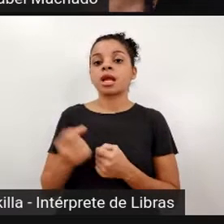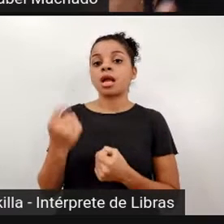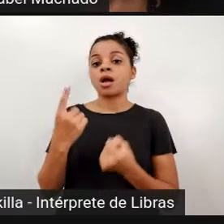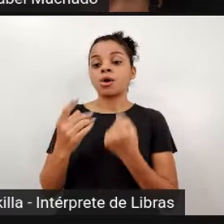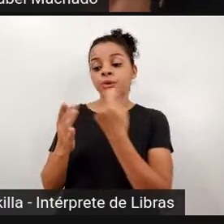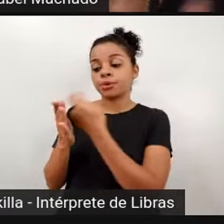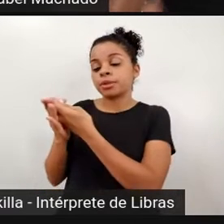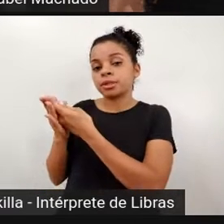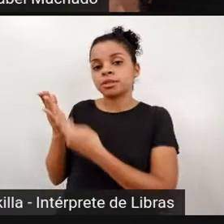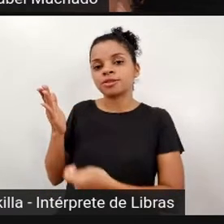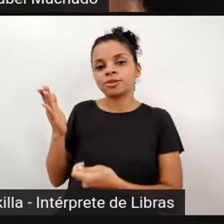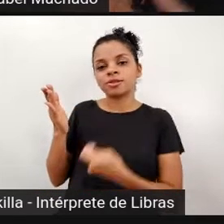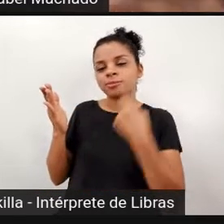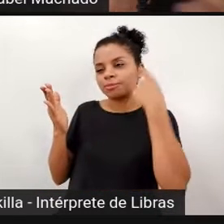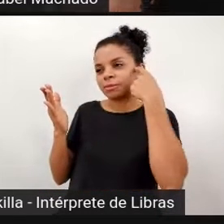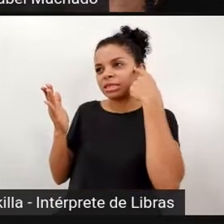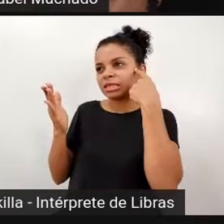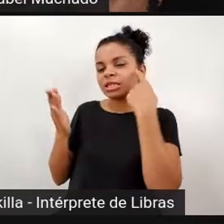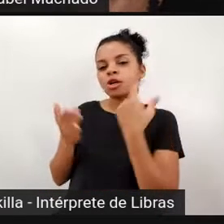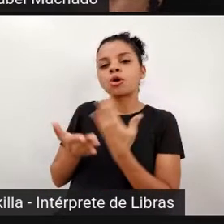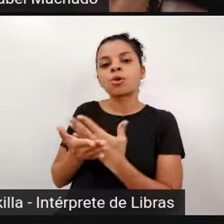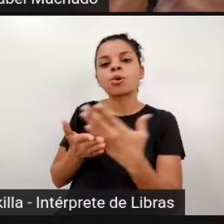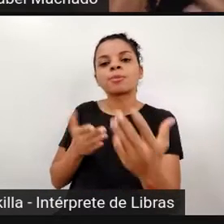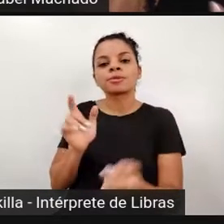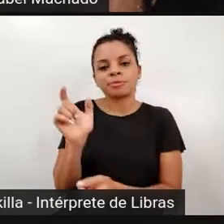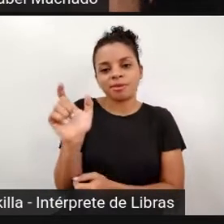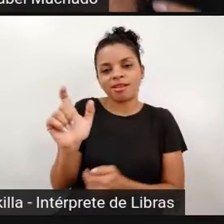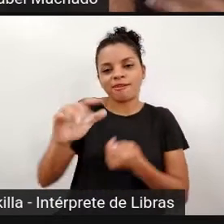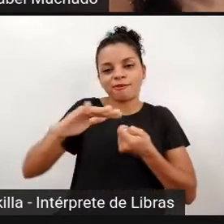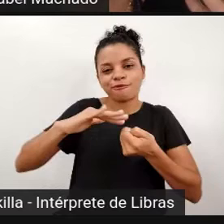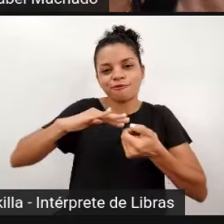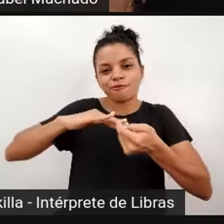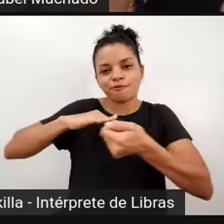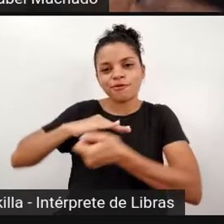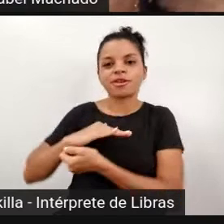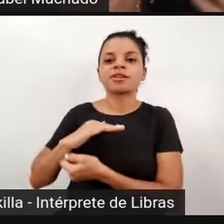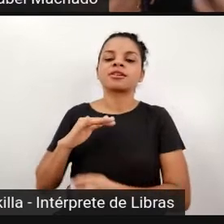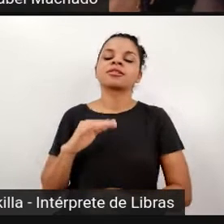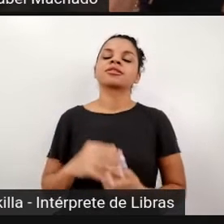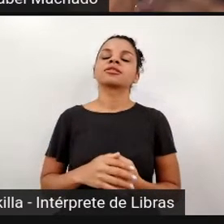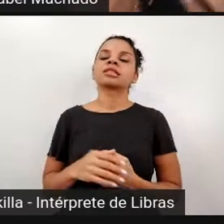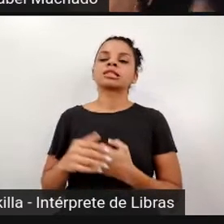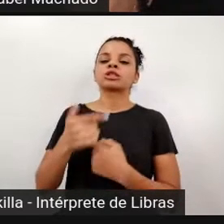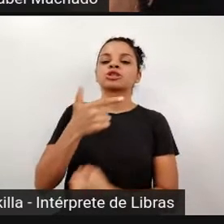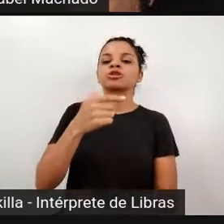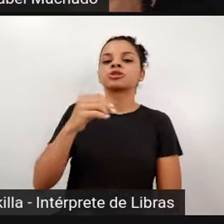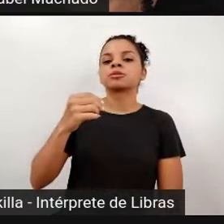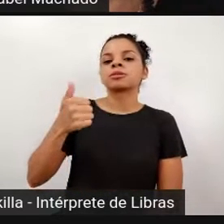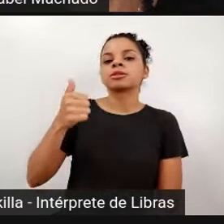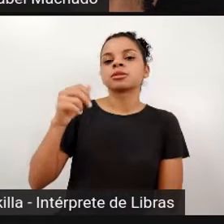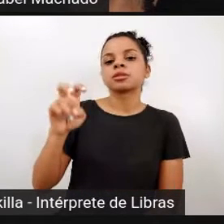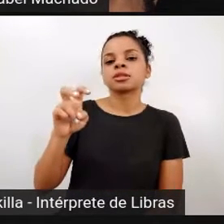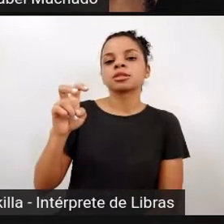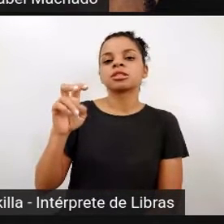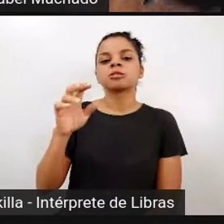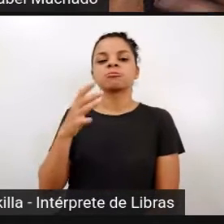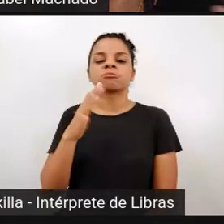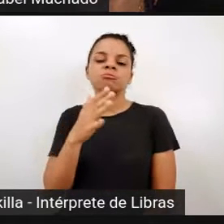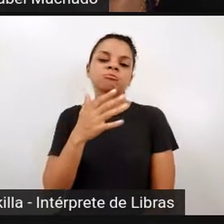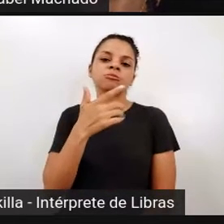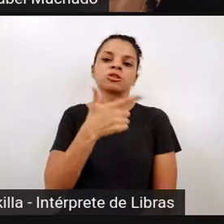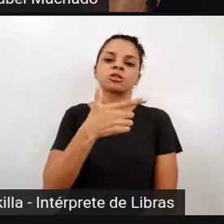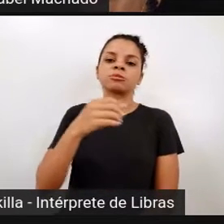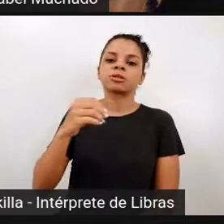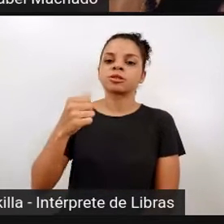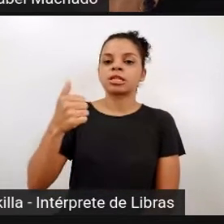que um pouco antes, 2015, 2014, já havia um embrião desse fenômeno, e se